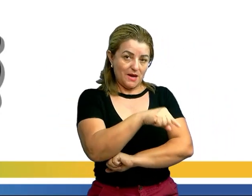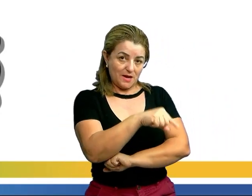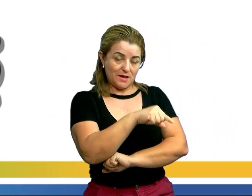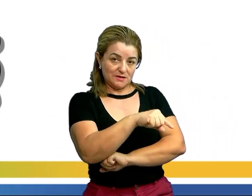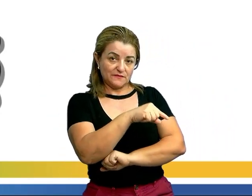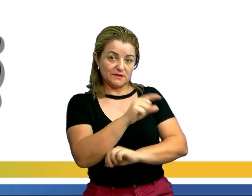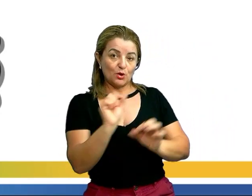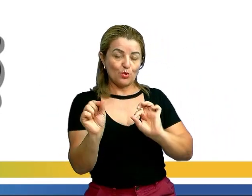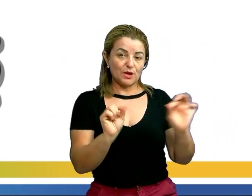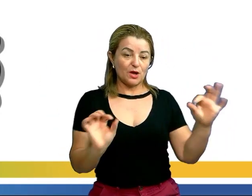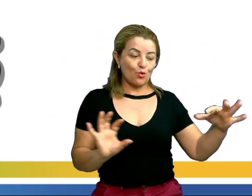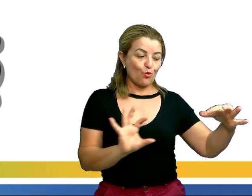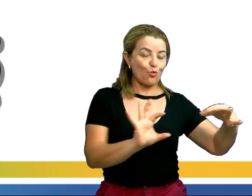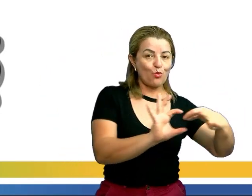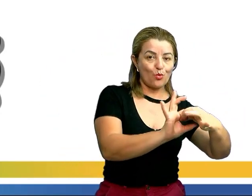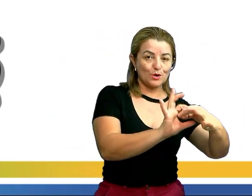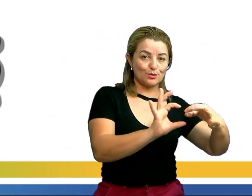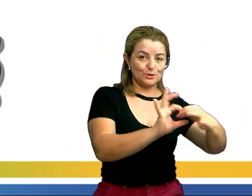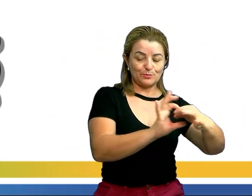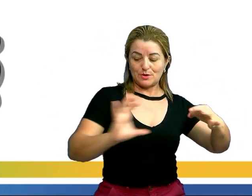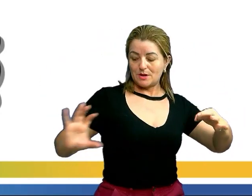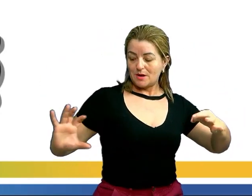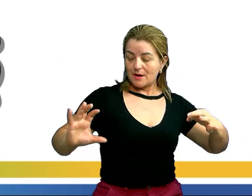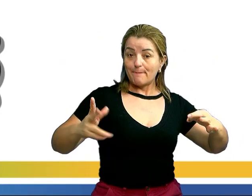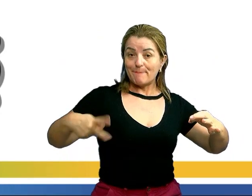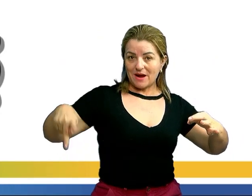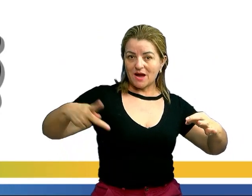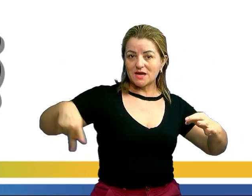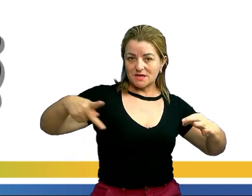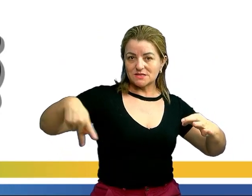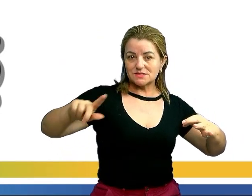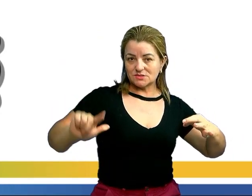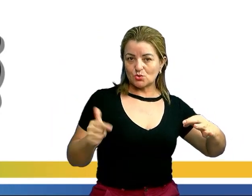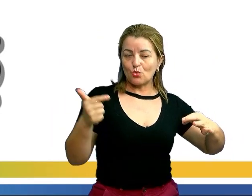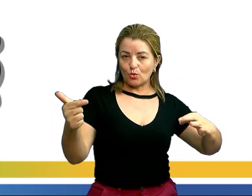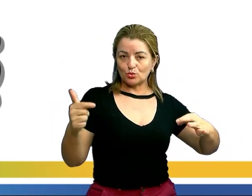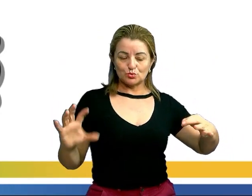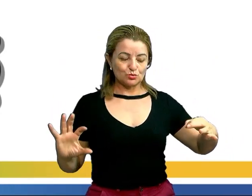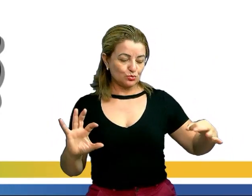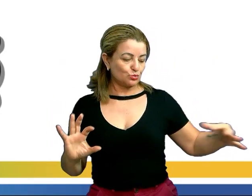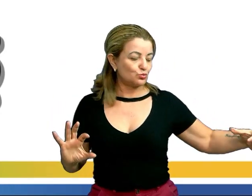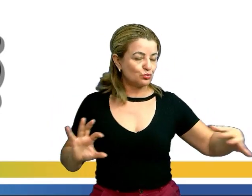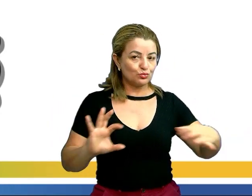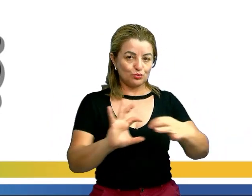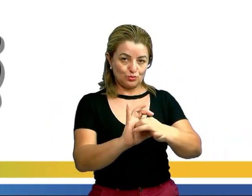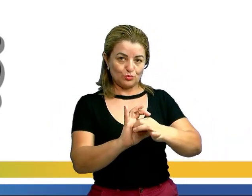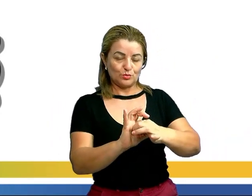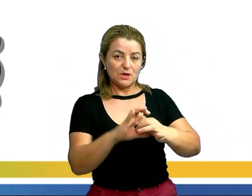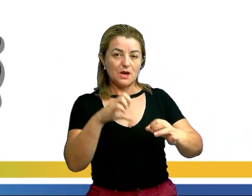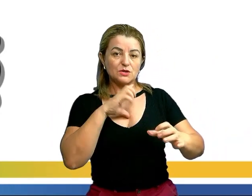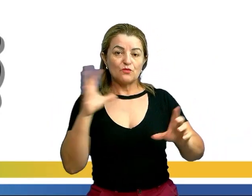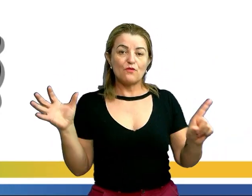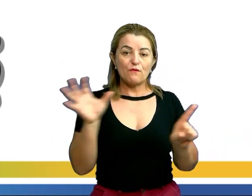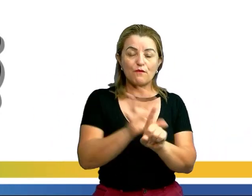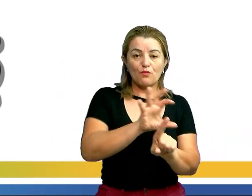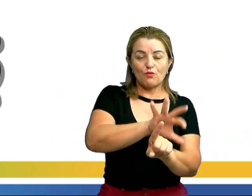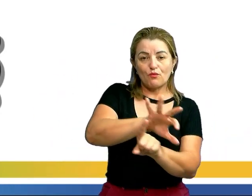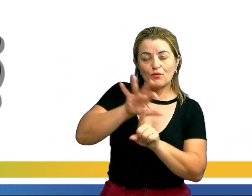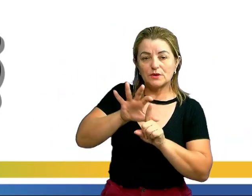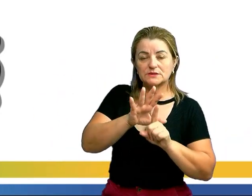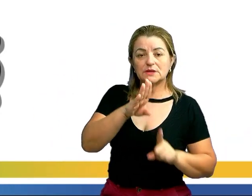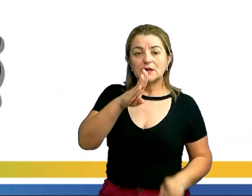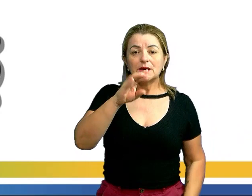alianças políticas, né, com a política externa. Nesse momento, ainda nós tínhamos forte influência da bipolarização do